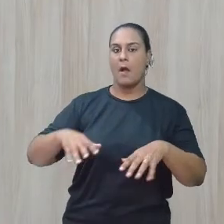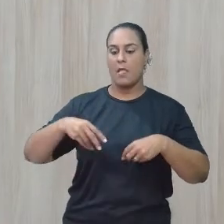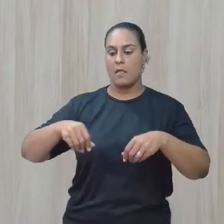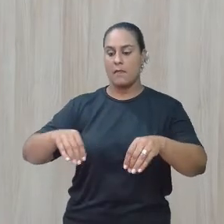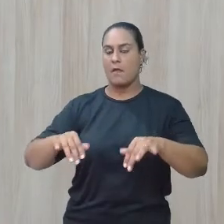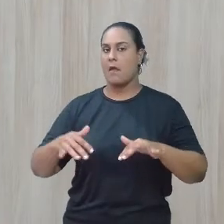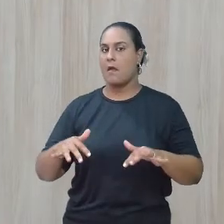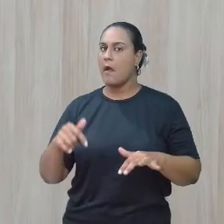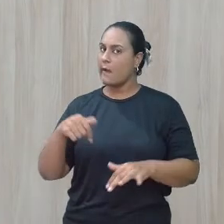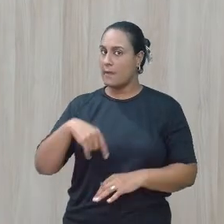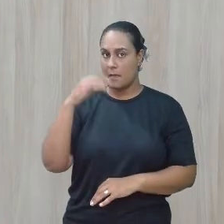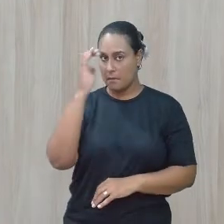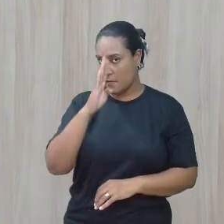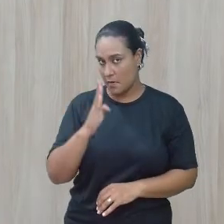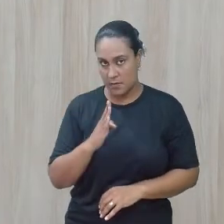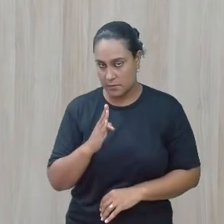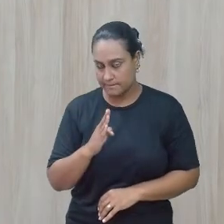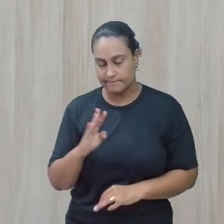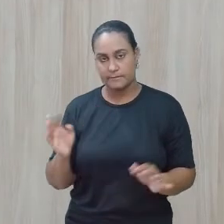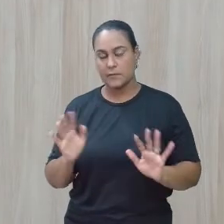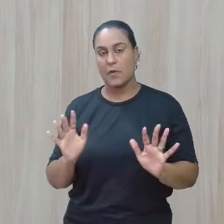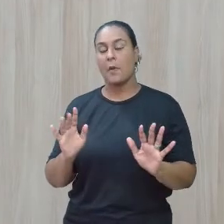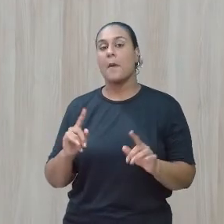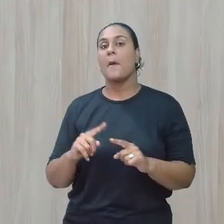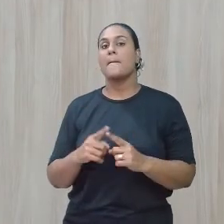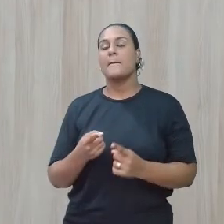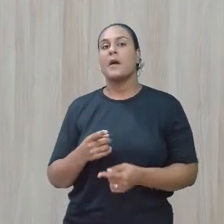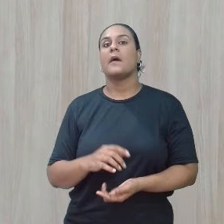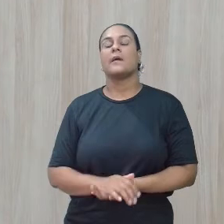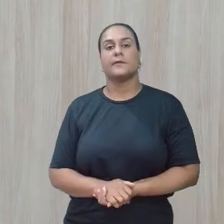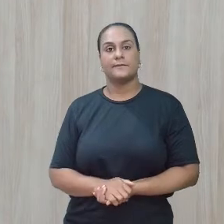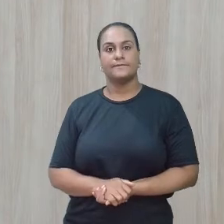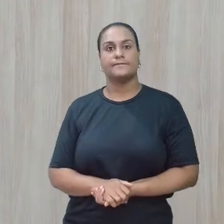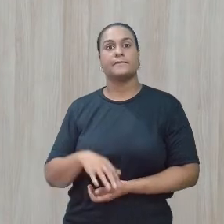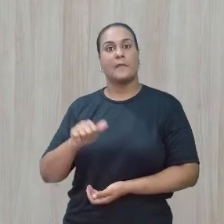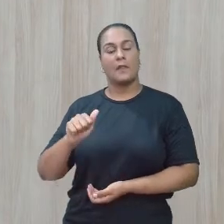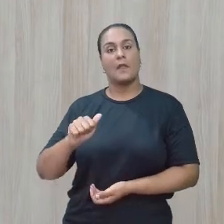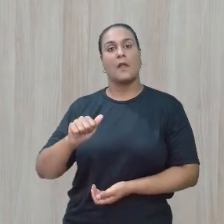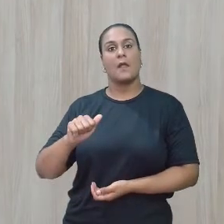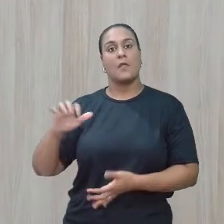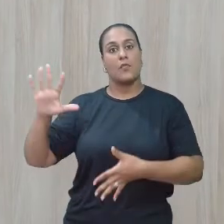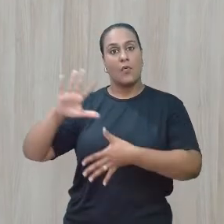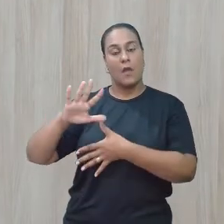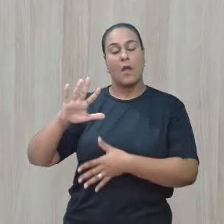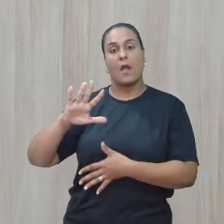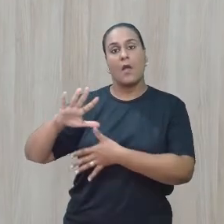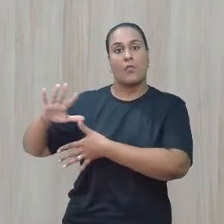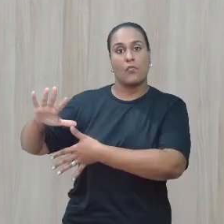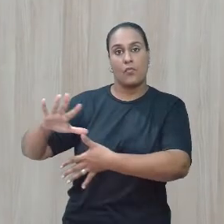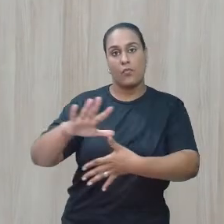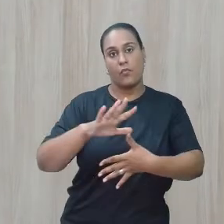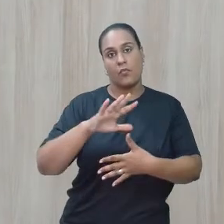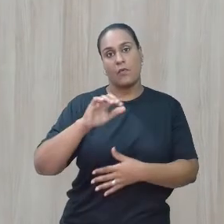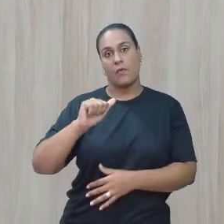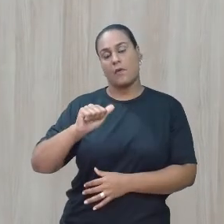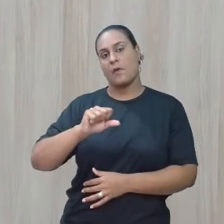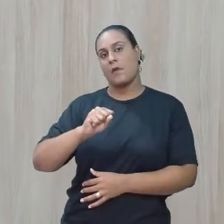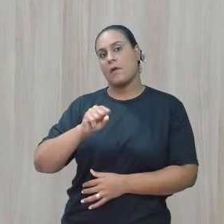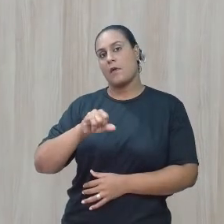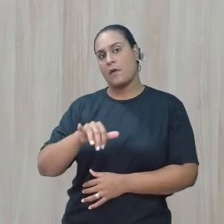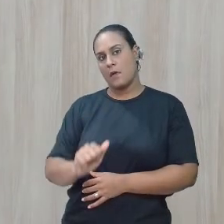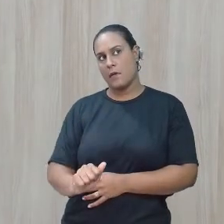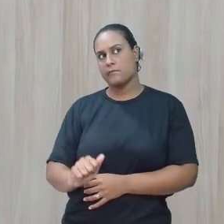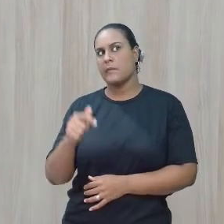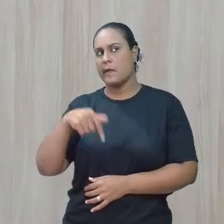no Brasil, nesse caso, né, mas muito assim na Ásia, que a gente escuta falar muito, né. Aqui no Brasil a gente tem alguns